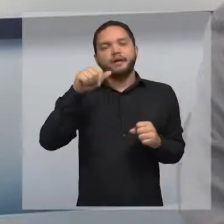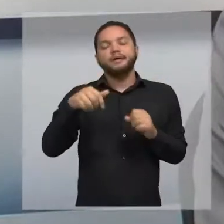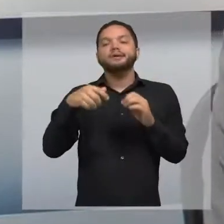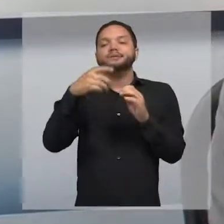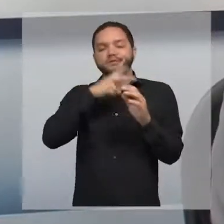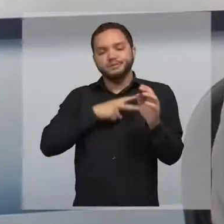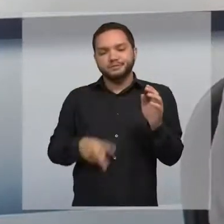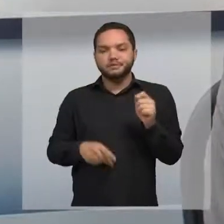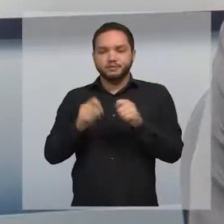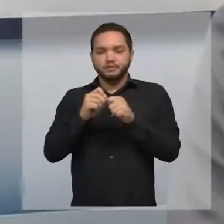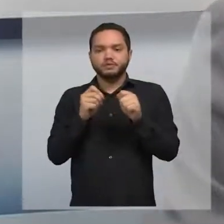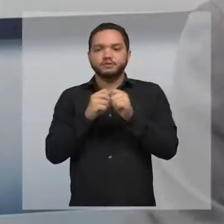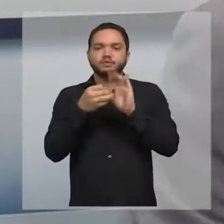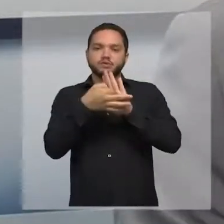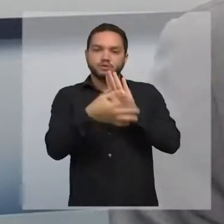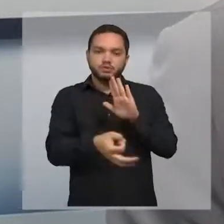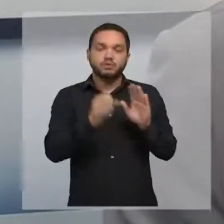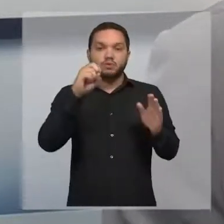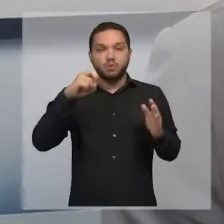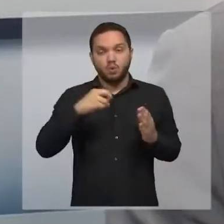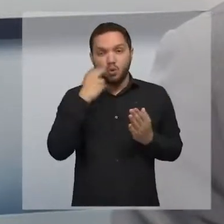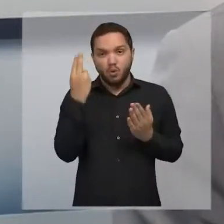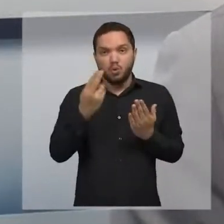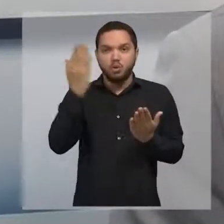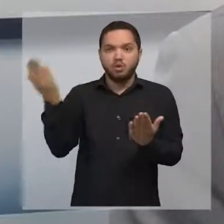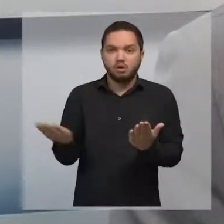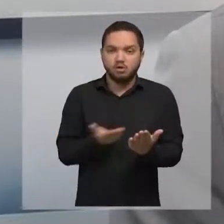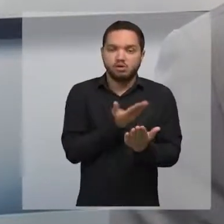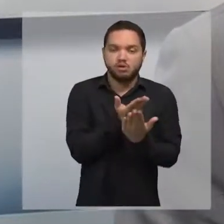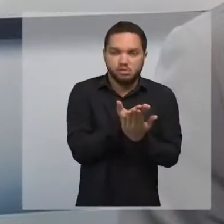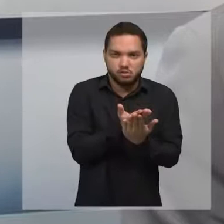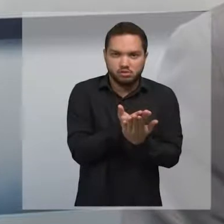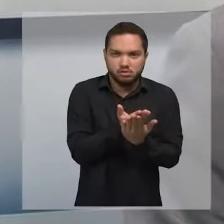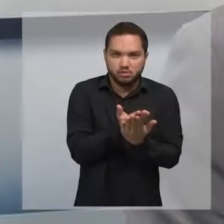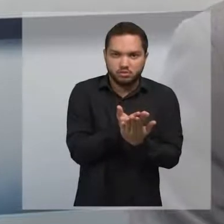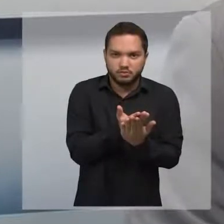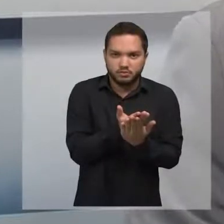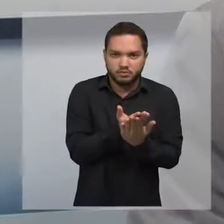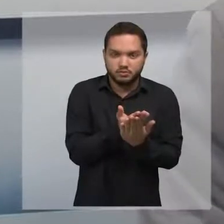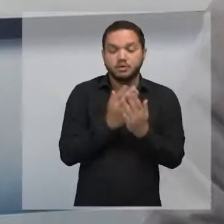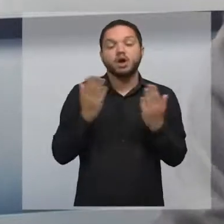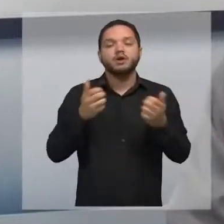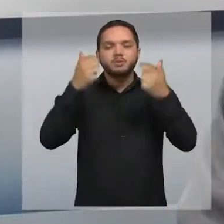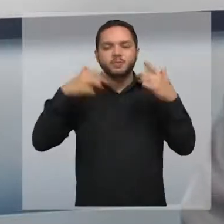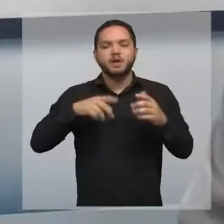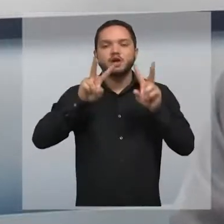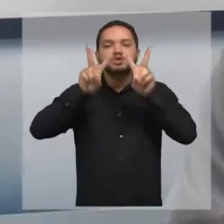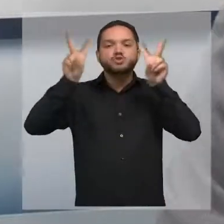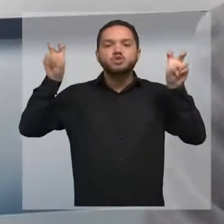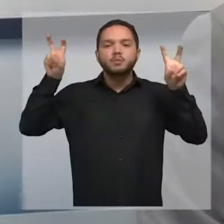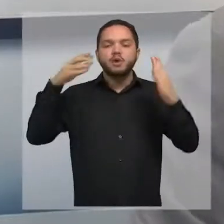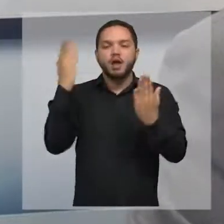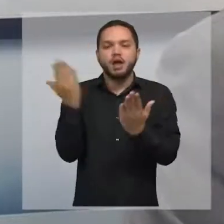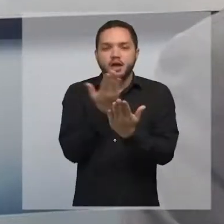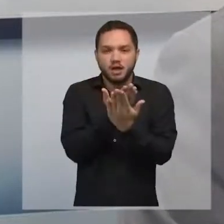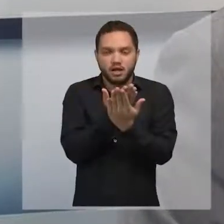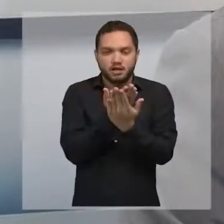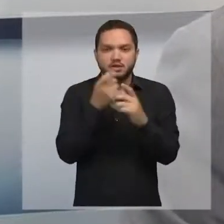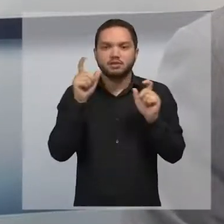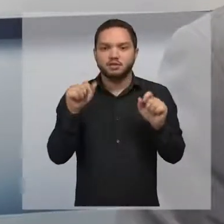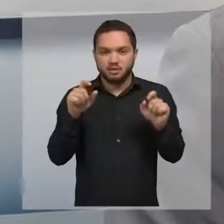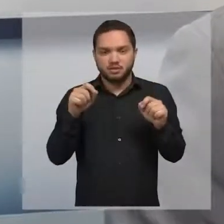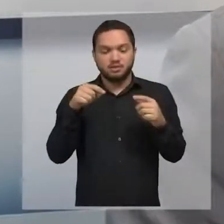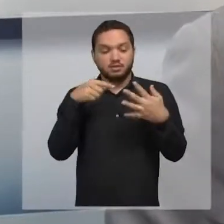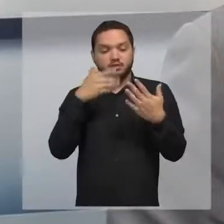por indicações e requerimentos. Requerimentos, passando a falar de requerimento agora, é